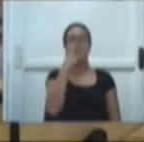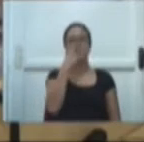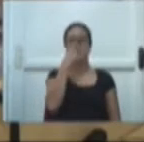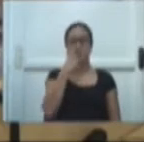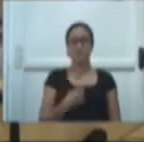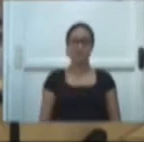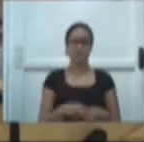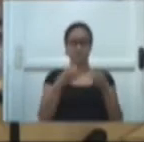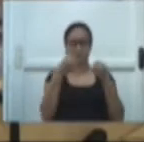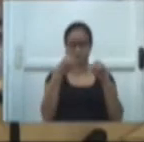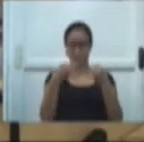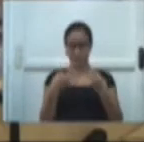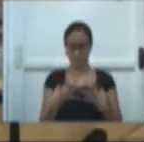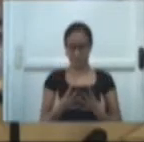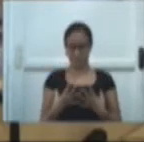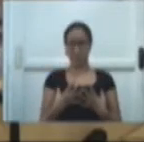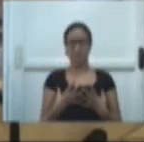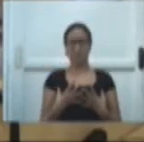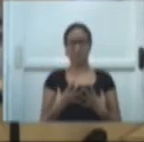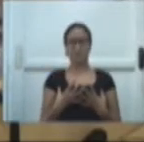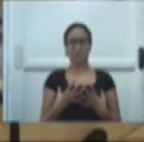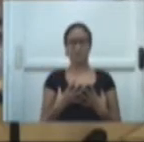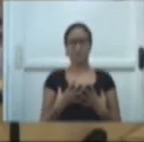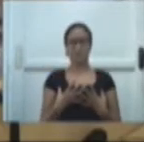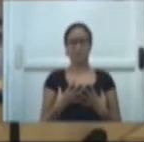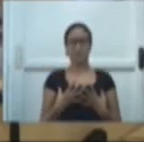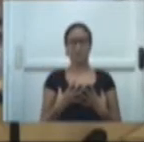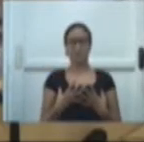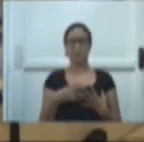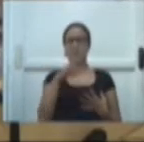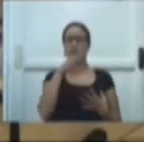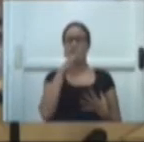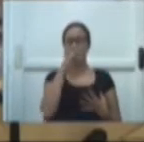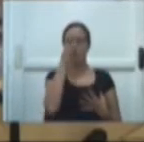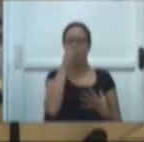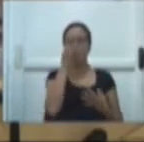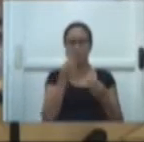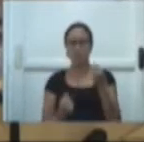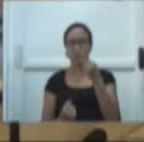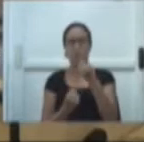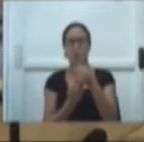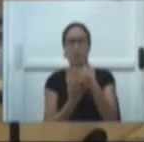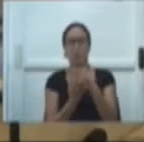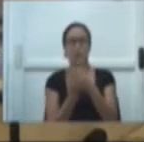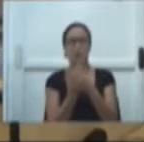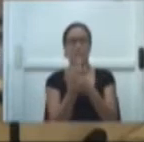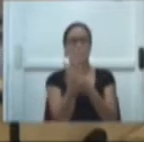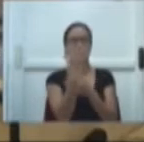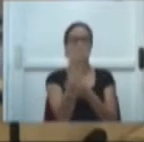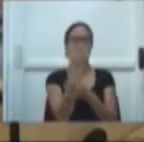incentivo ao cultivo das plantas citronela e